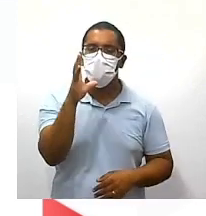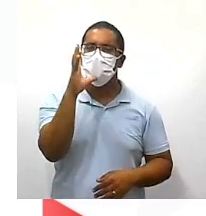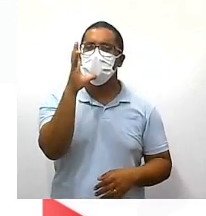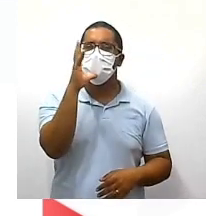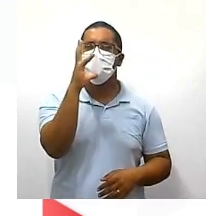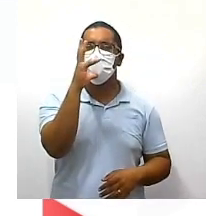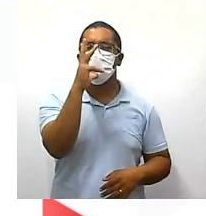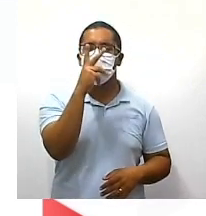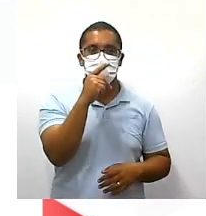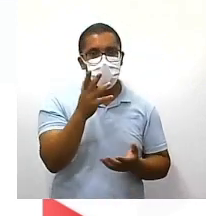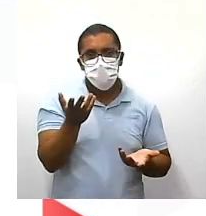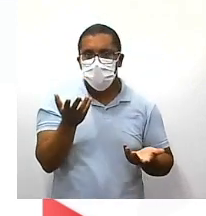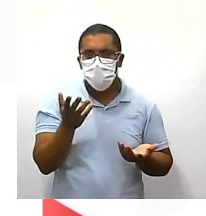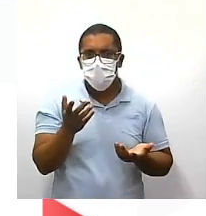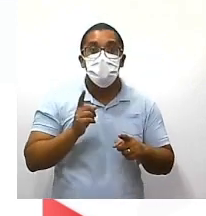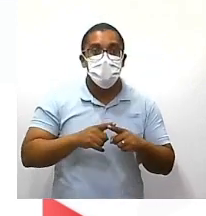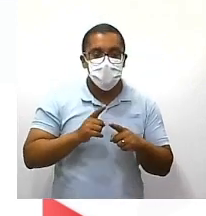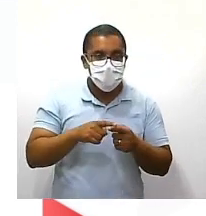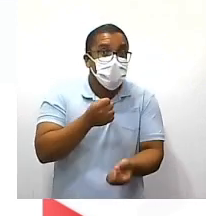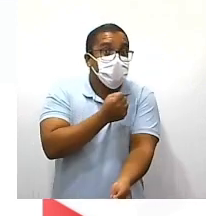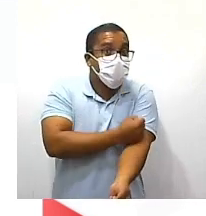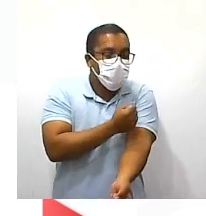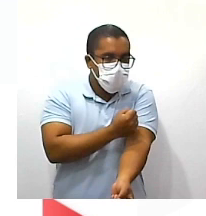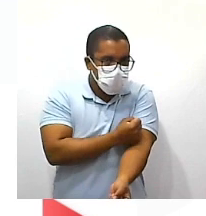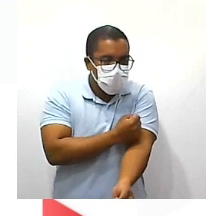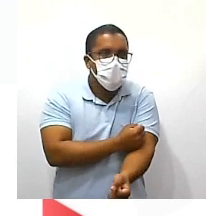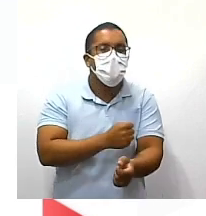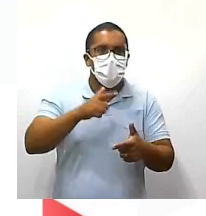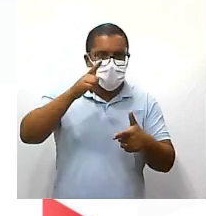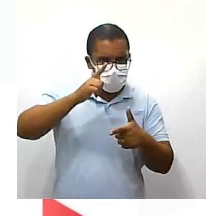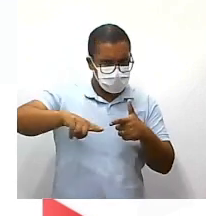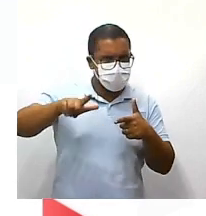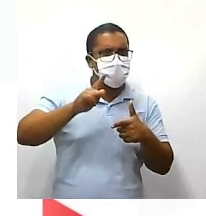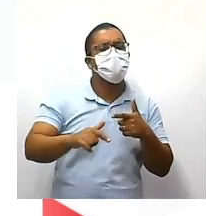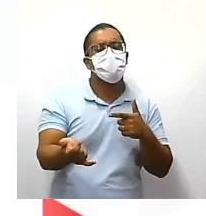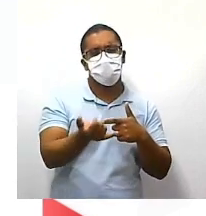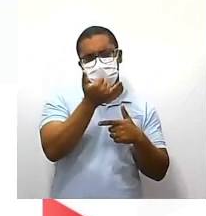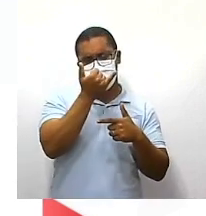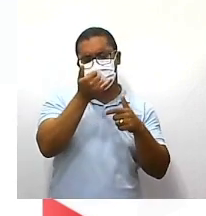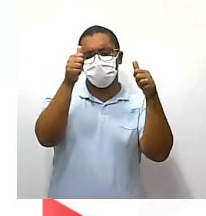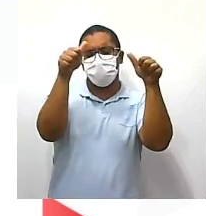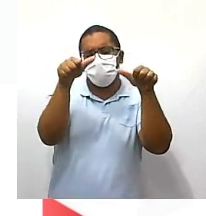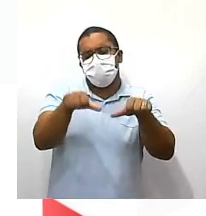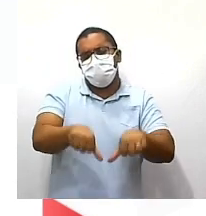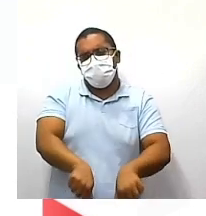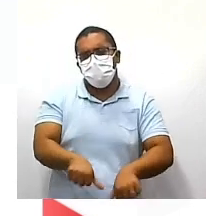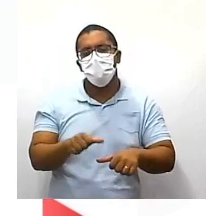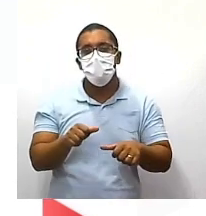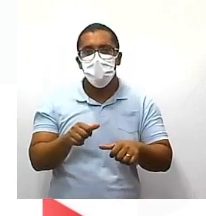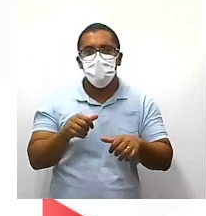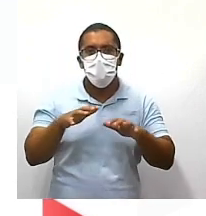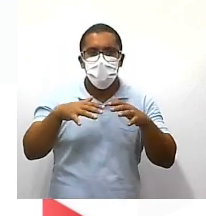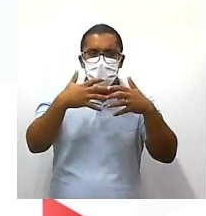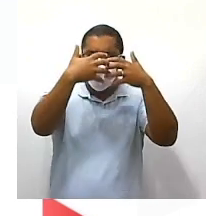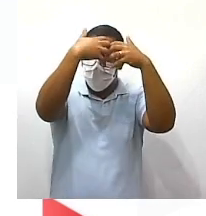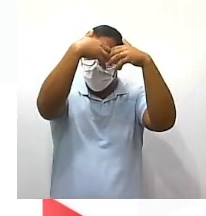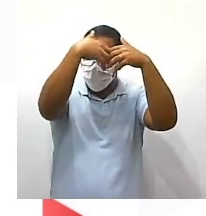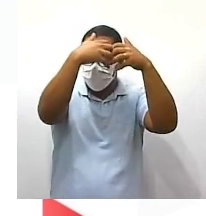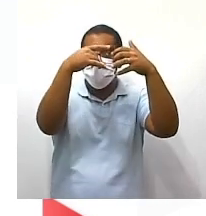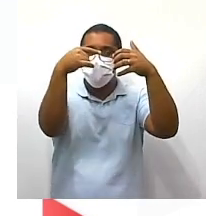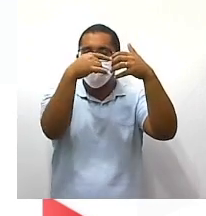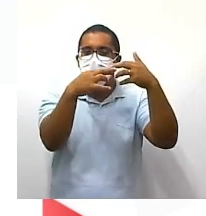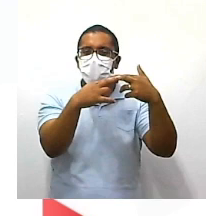porque acontece que as drogas irão prejudicar e podem até destruir os neurônios que